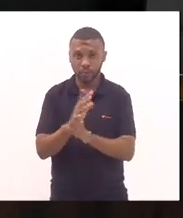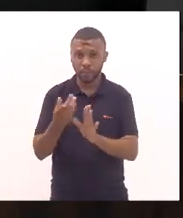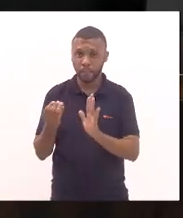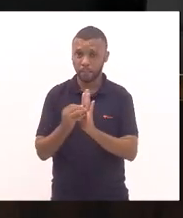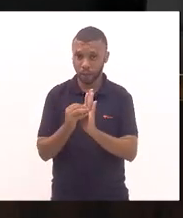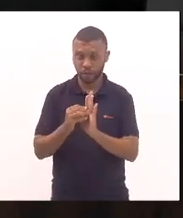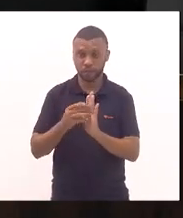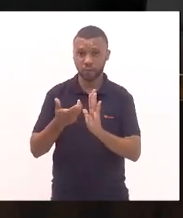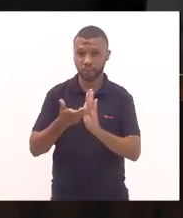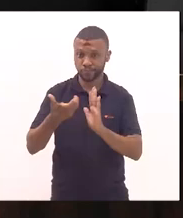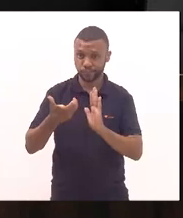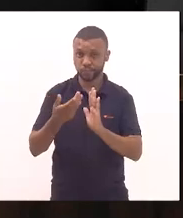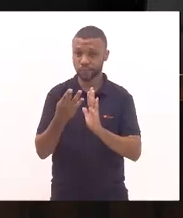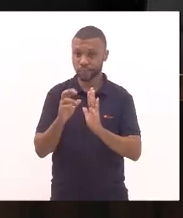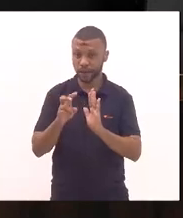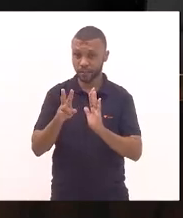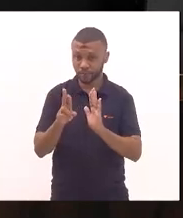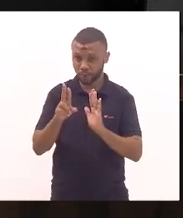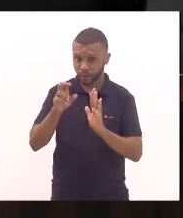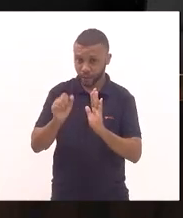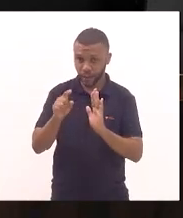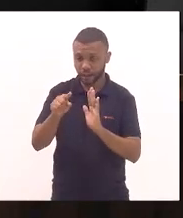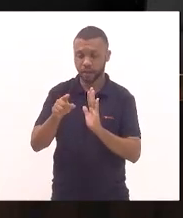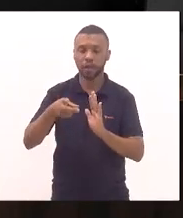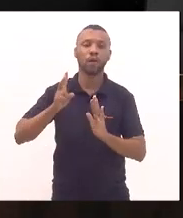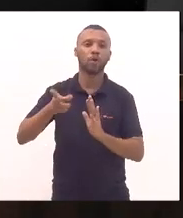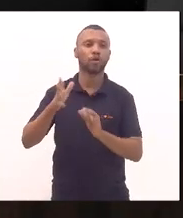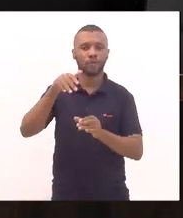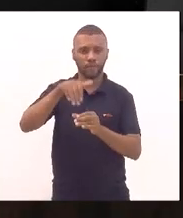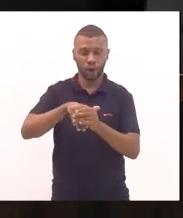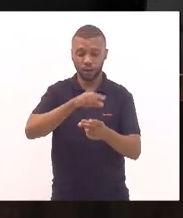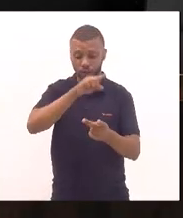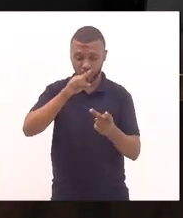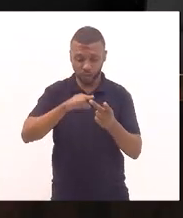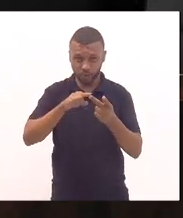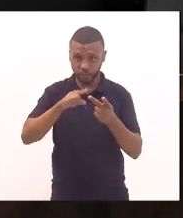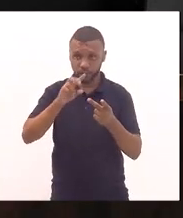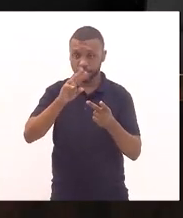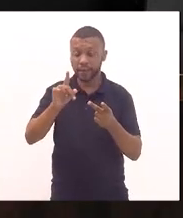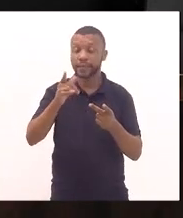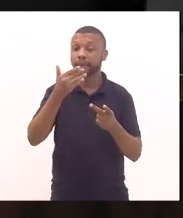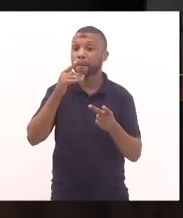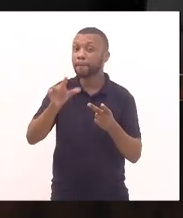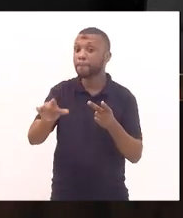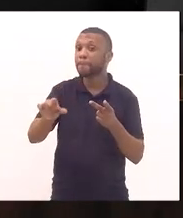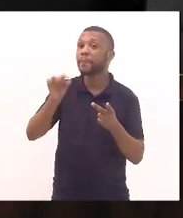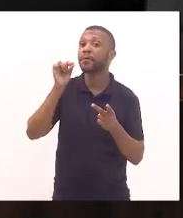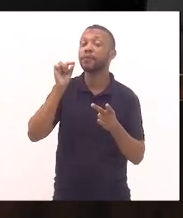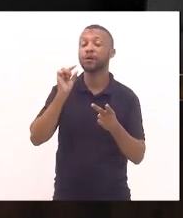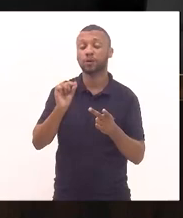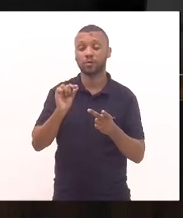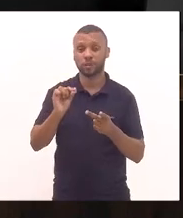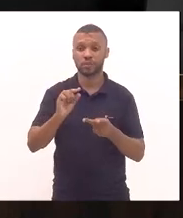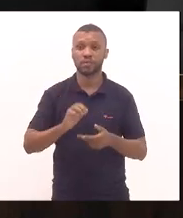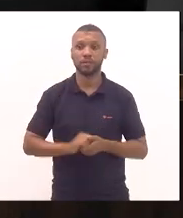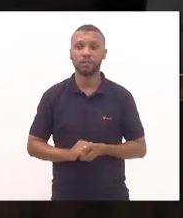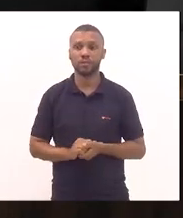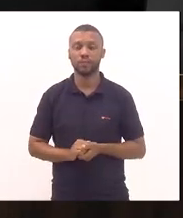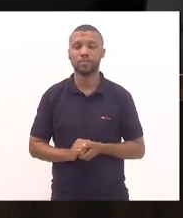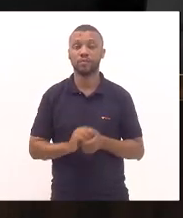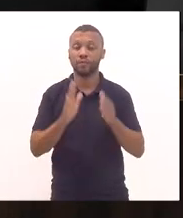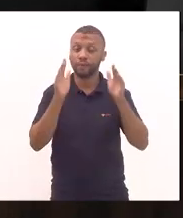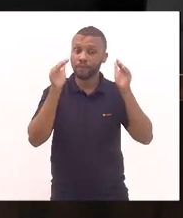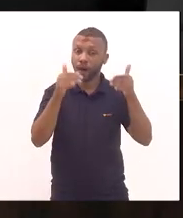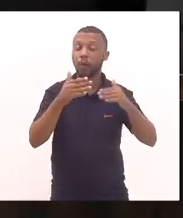bravura e vamos para o voto. Segunda coisa, a número 2 vai ser preferencialmente para os